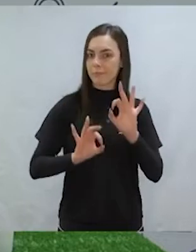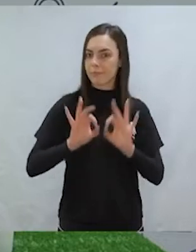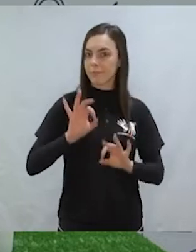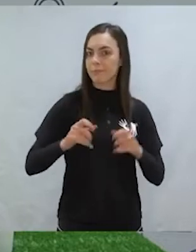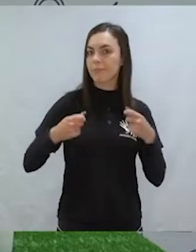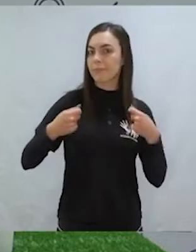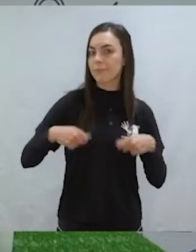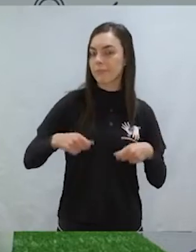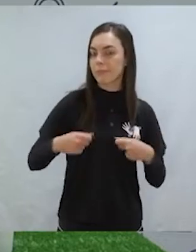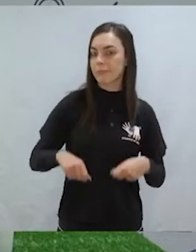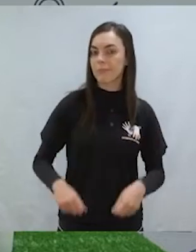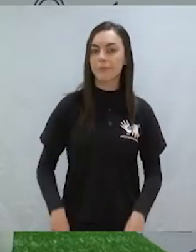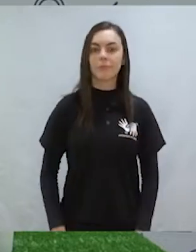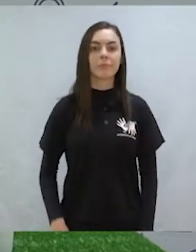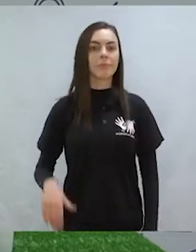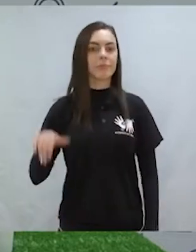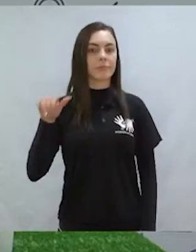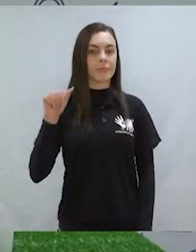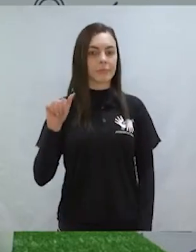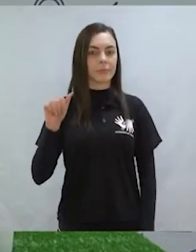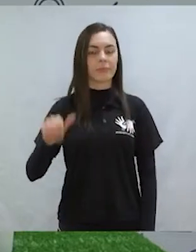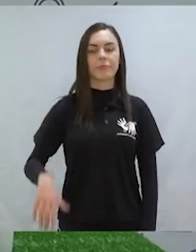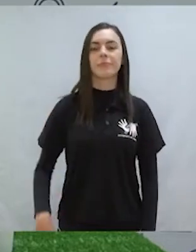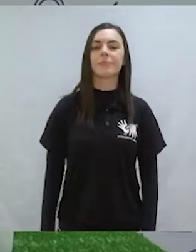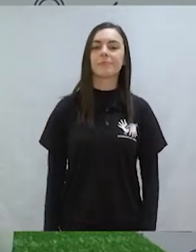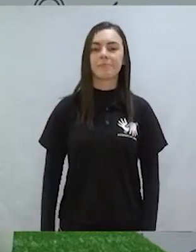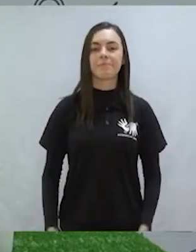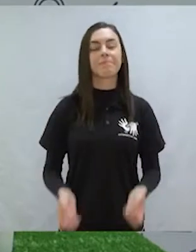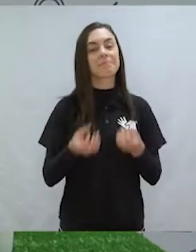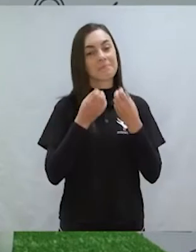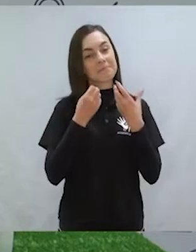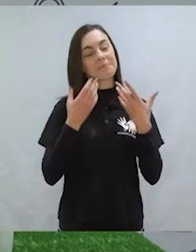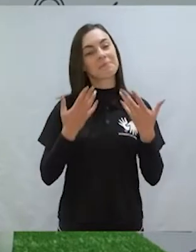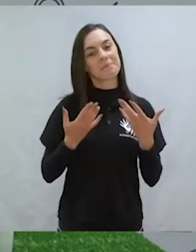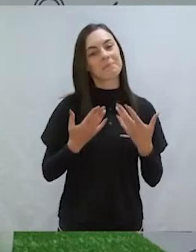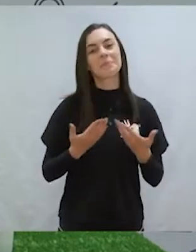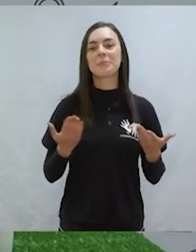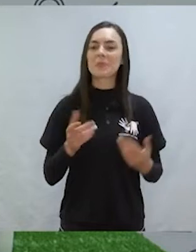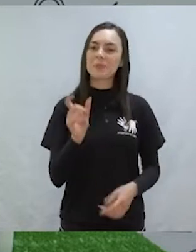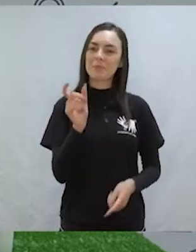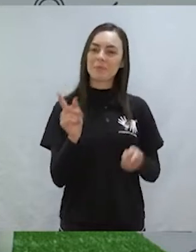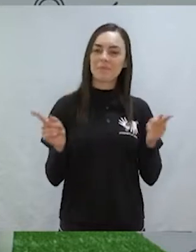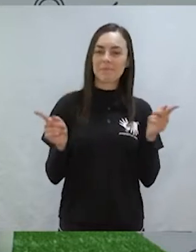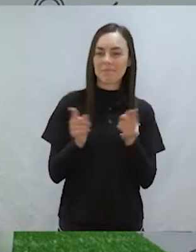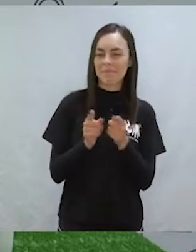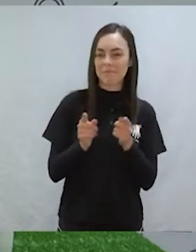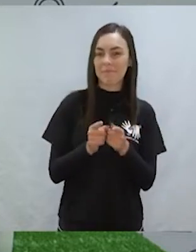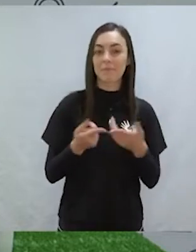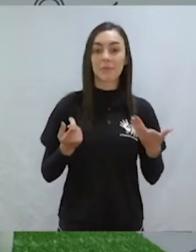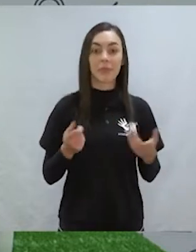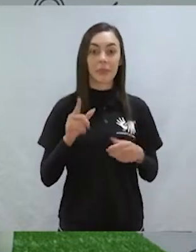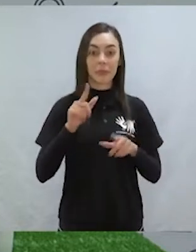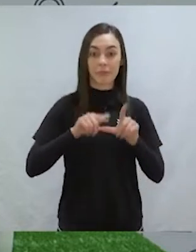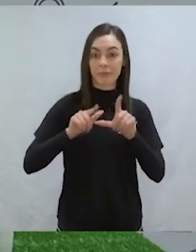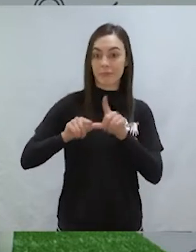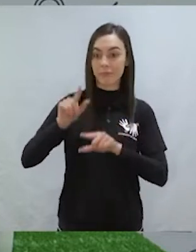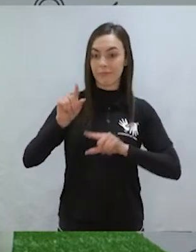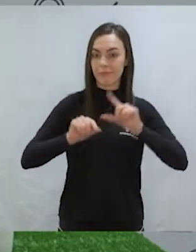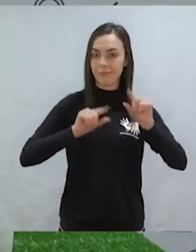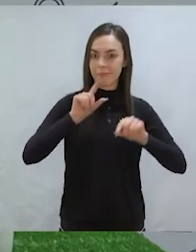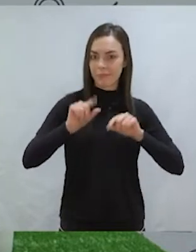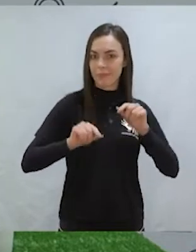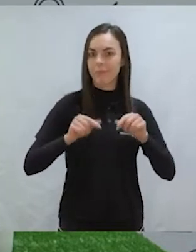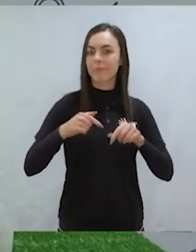vão separar é a letra A. Muito bem, hoje a palavra é mais curtinha. Então, separem lá